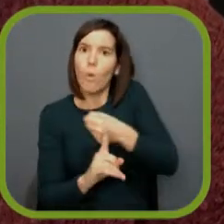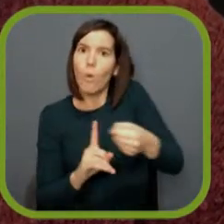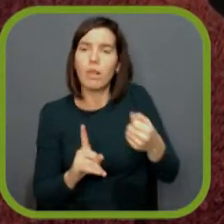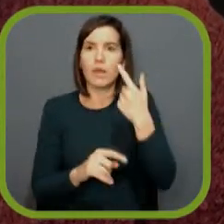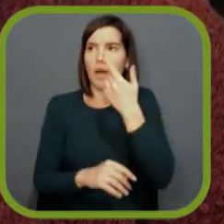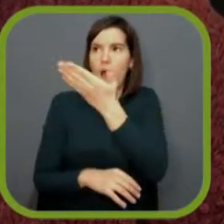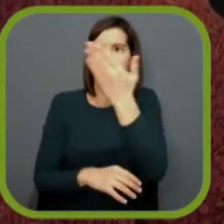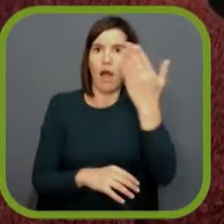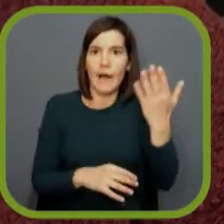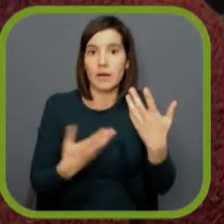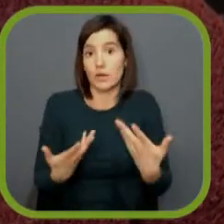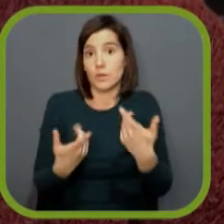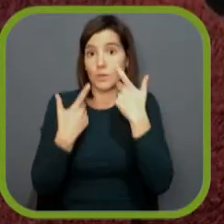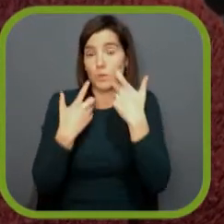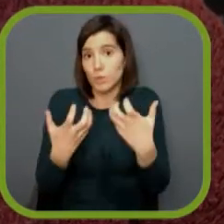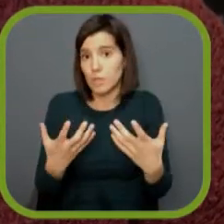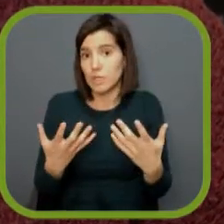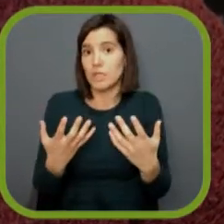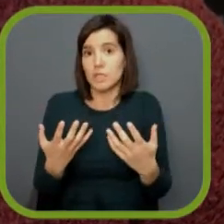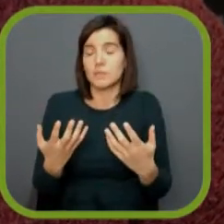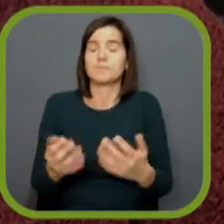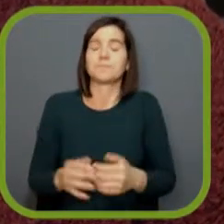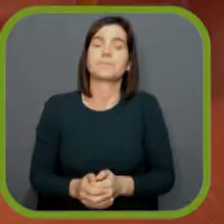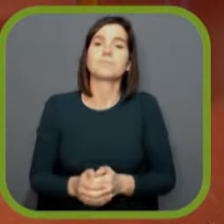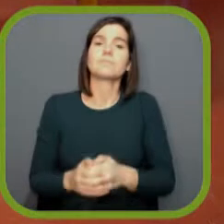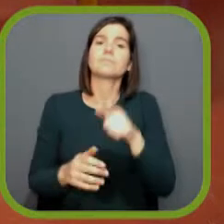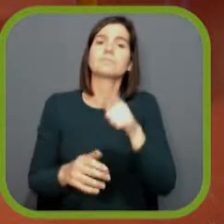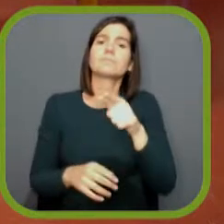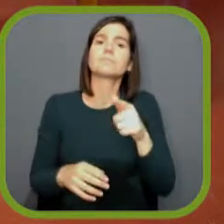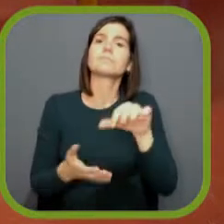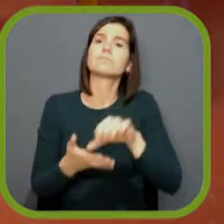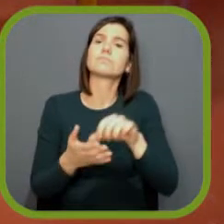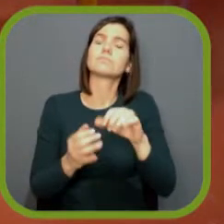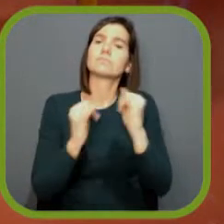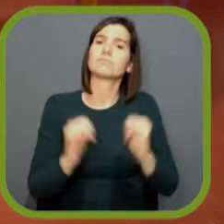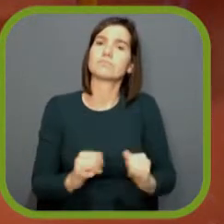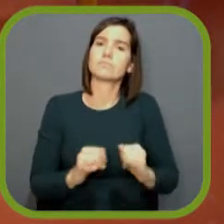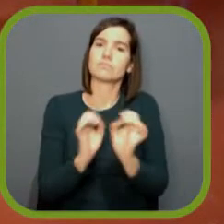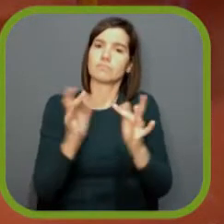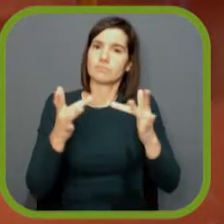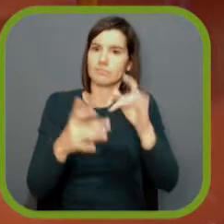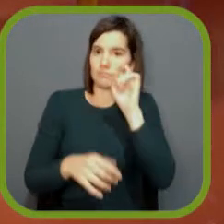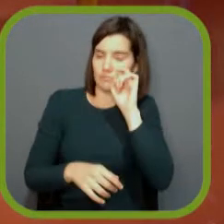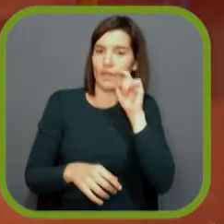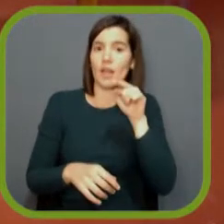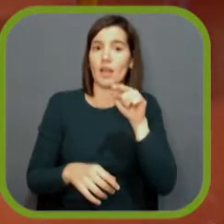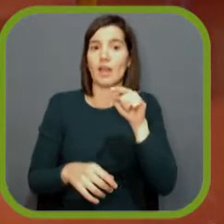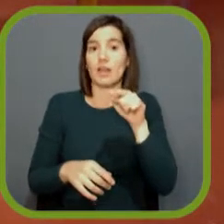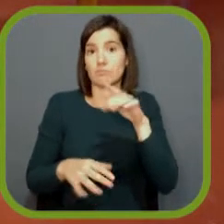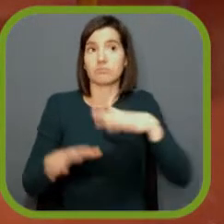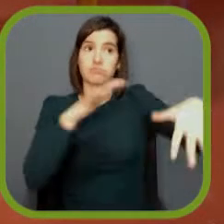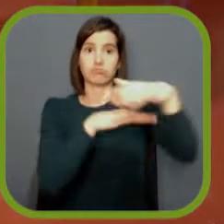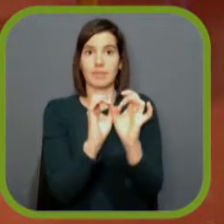que está a acontecer imenso e que está agora muito mediatizado. Segundo o Centro Nacional de Cibersegurança, o sucesso da